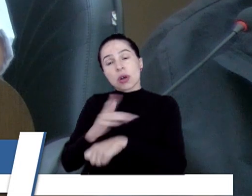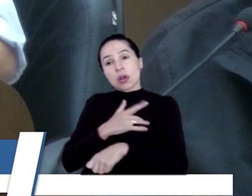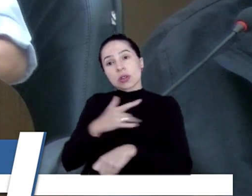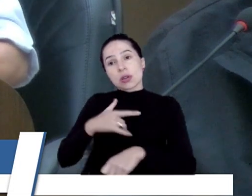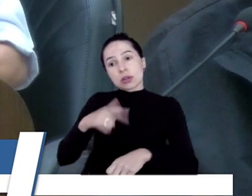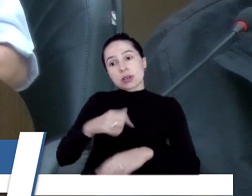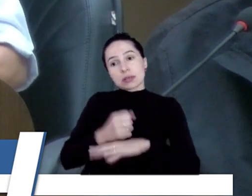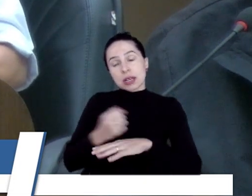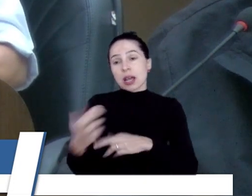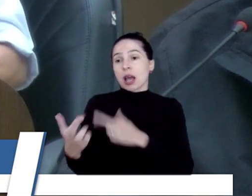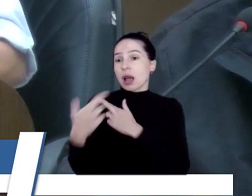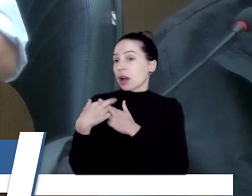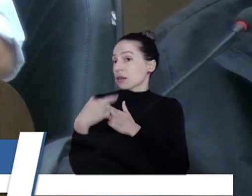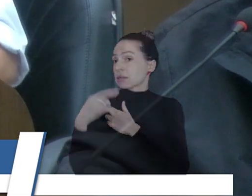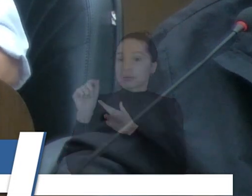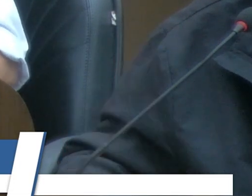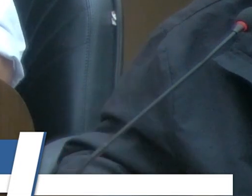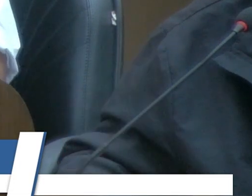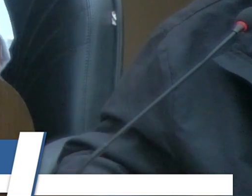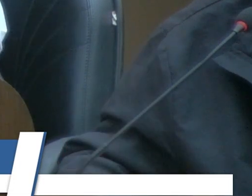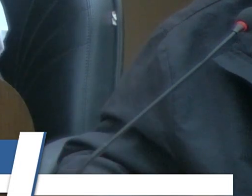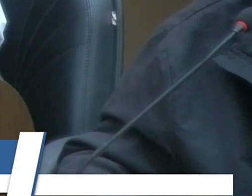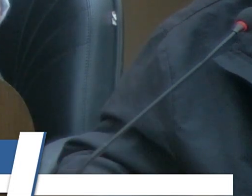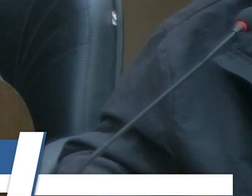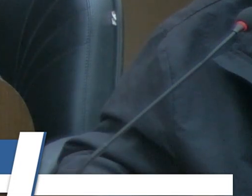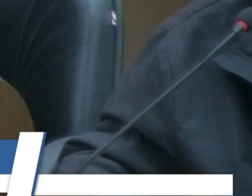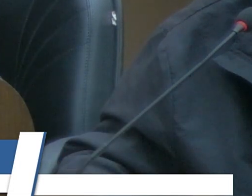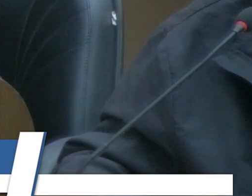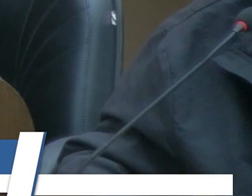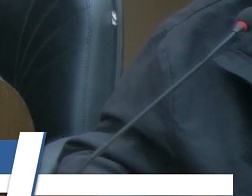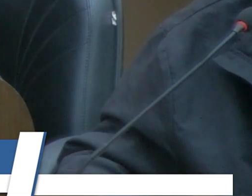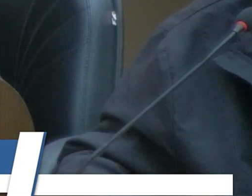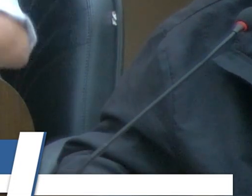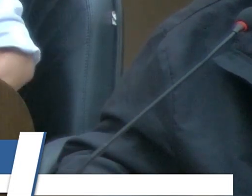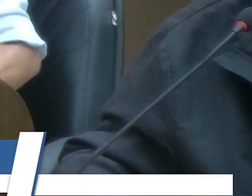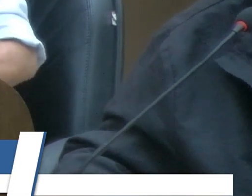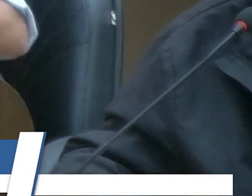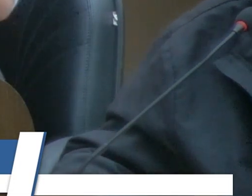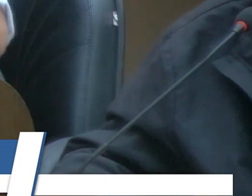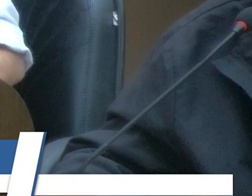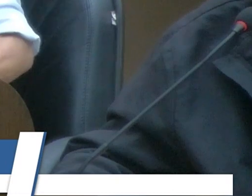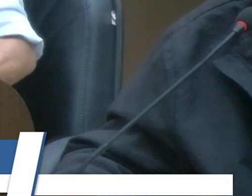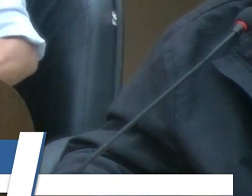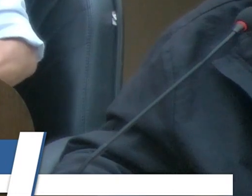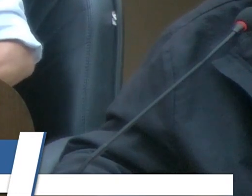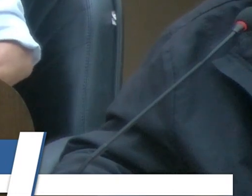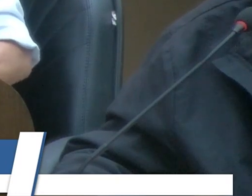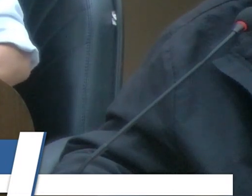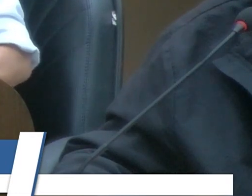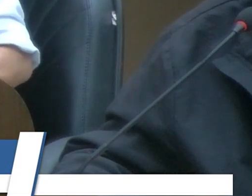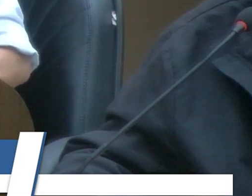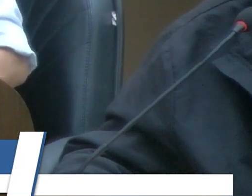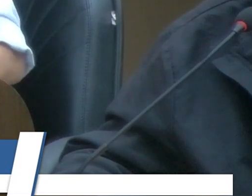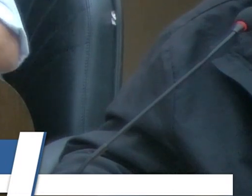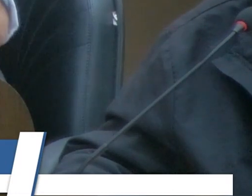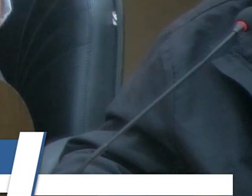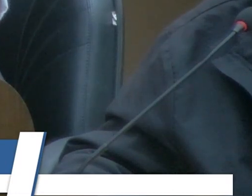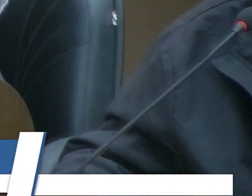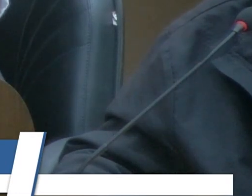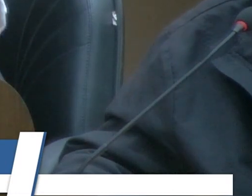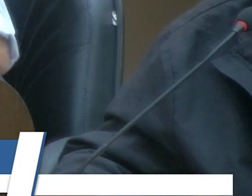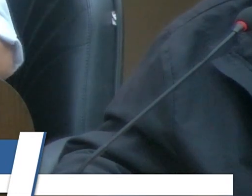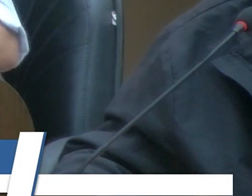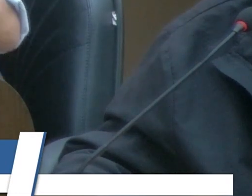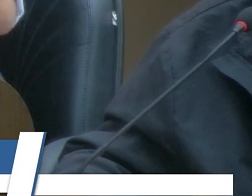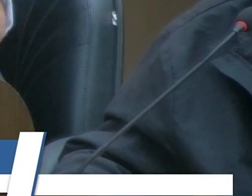responsabilidade é dele. Entendeu? Então, ele tem que se virar nos 30 e resolver essa questão da cidade. Porque a cidade